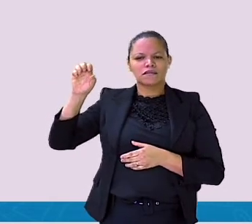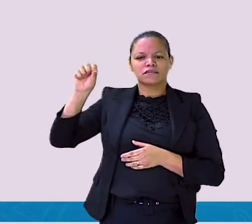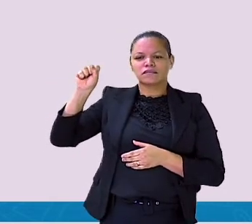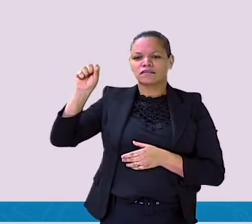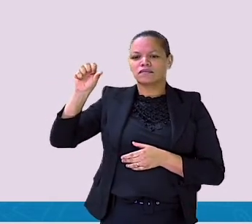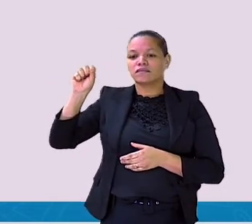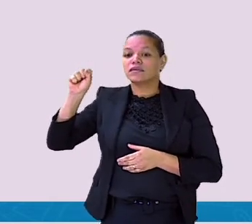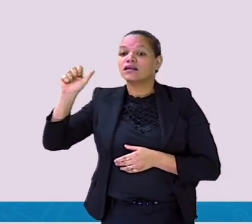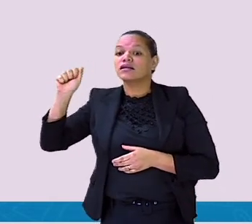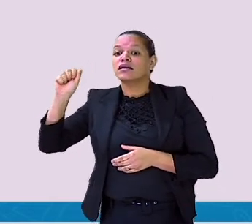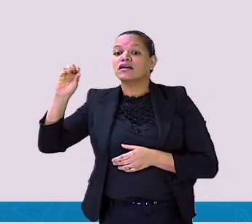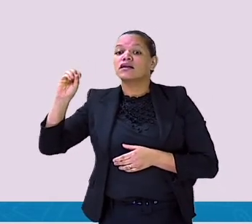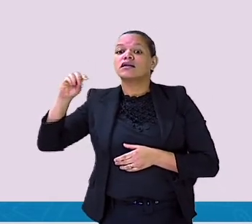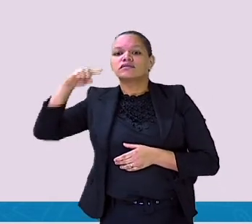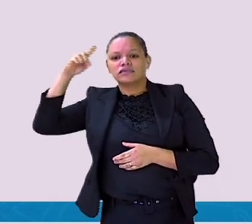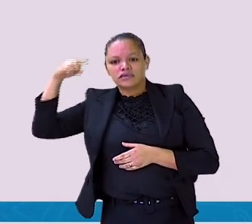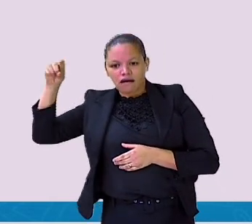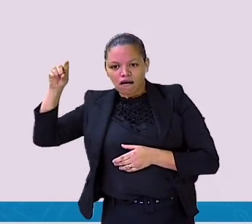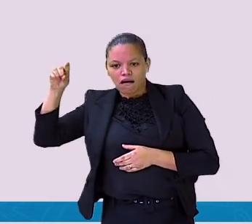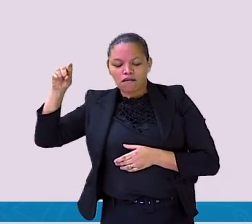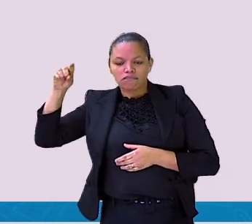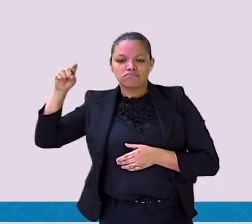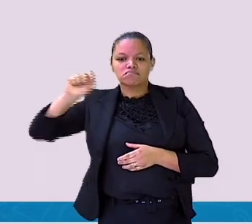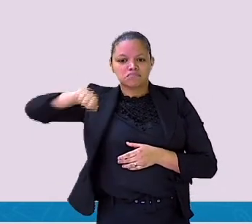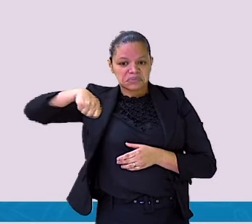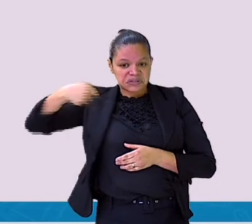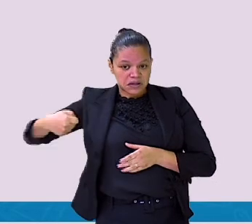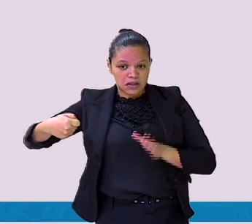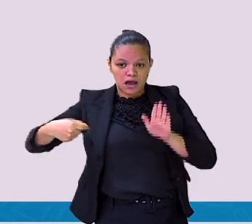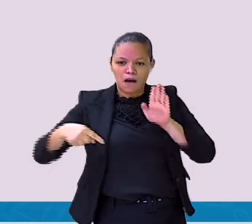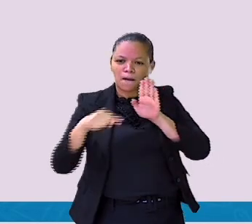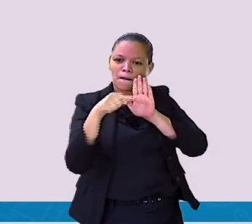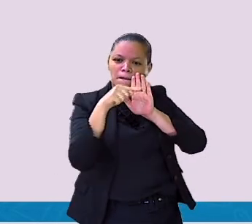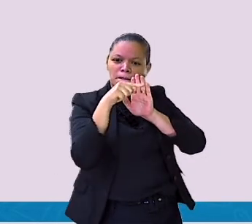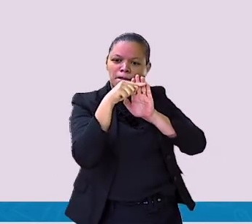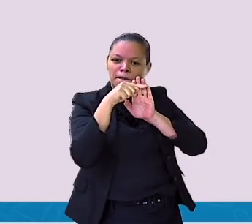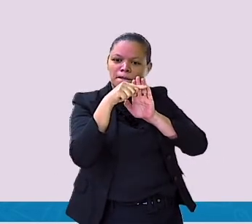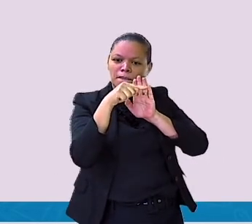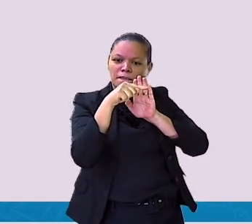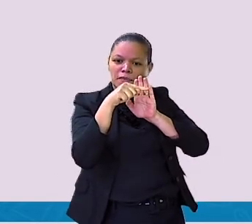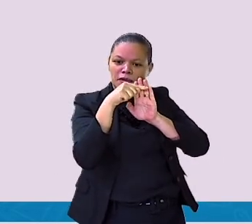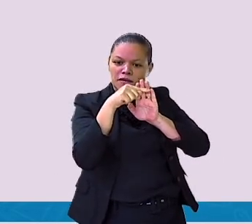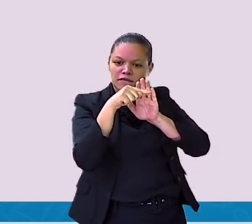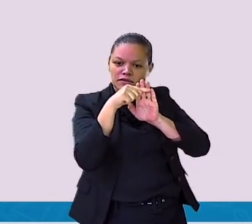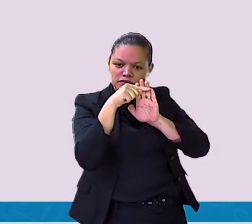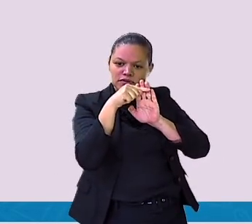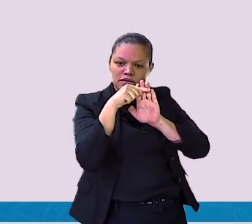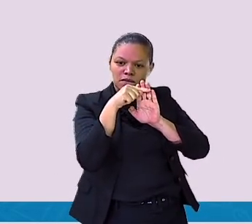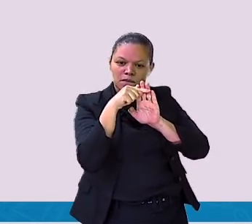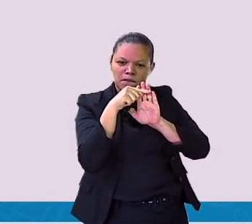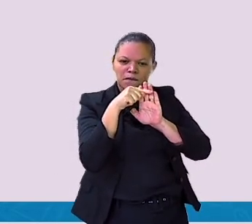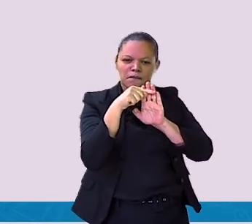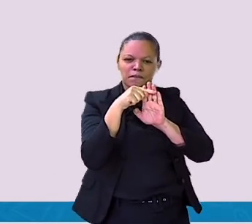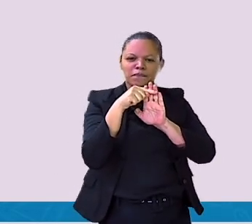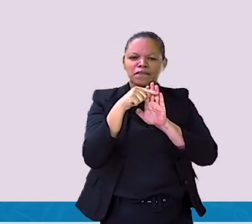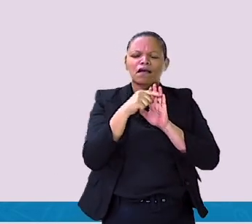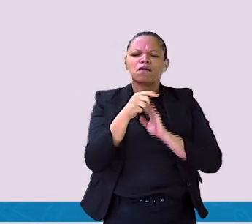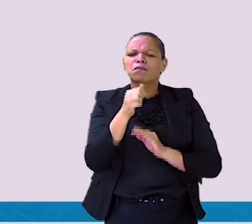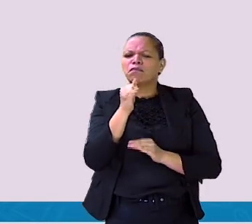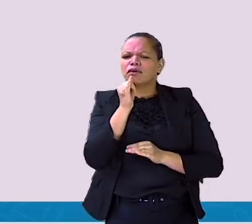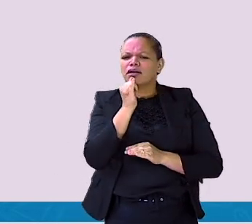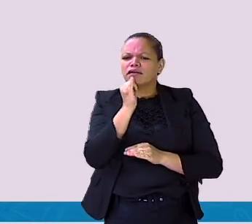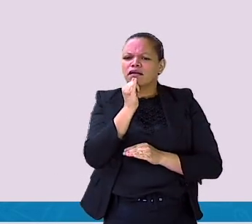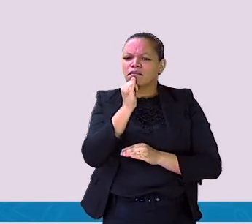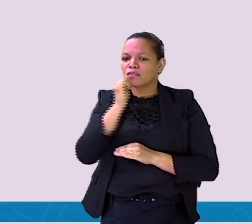também nós conheceremos os 2 pontos. Vem comigo aqui, ó. Nesse trecho do texto que está lá. Um dia